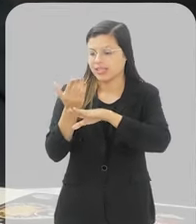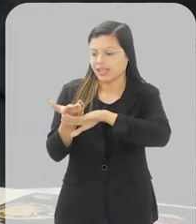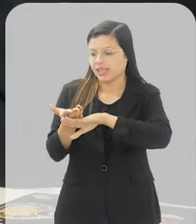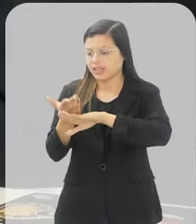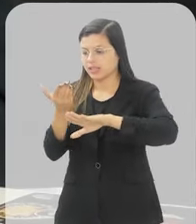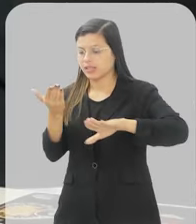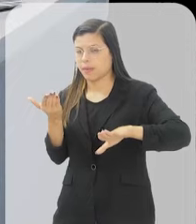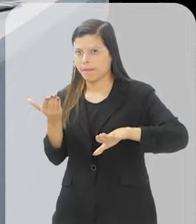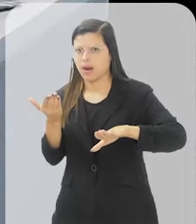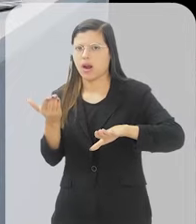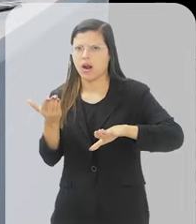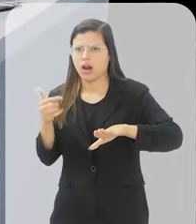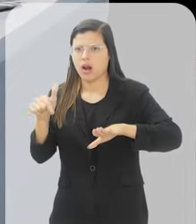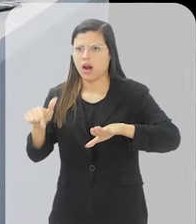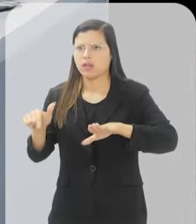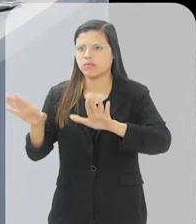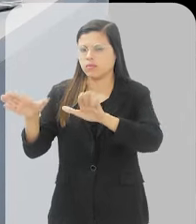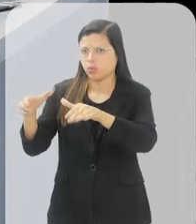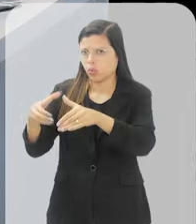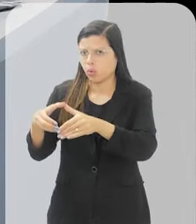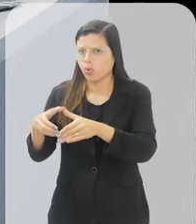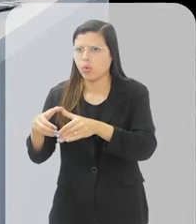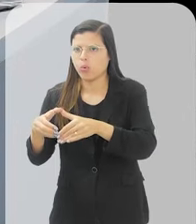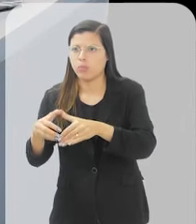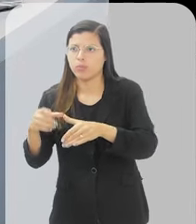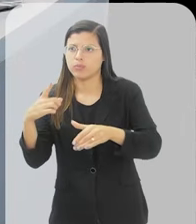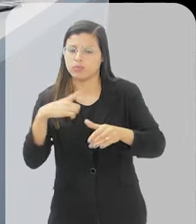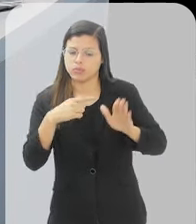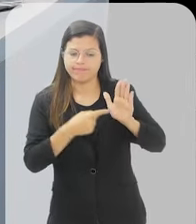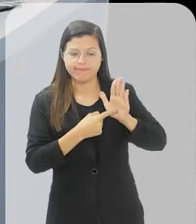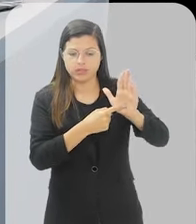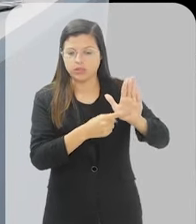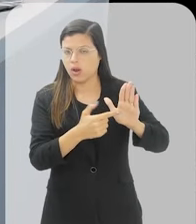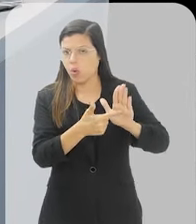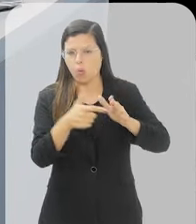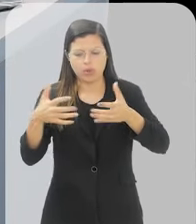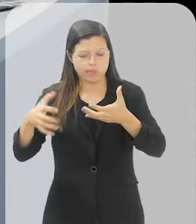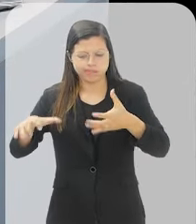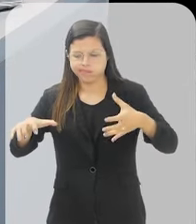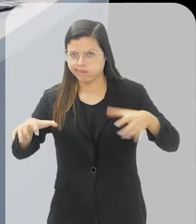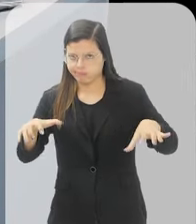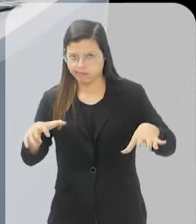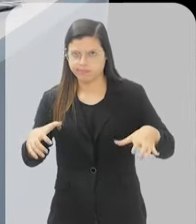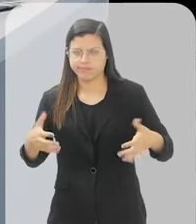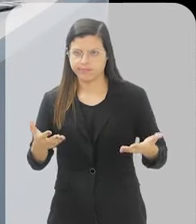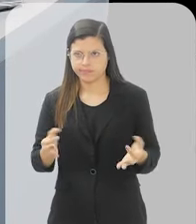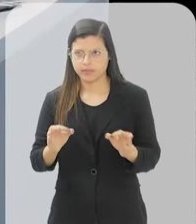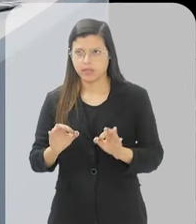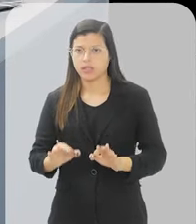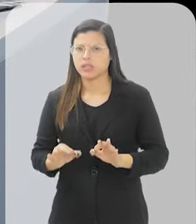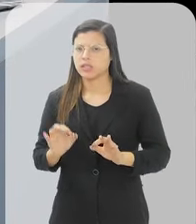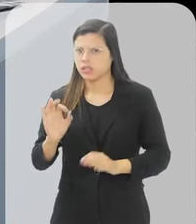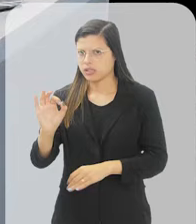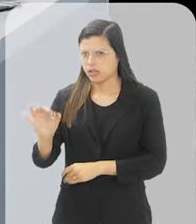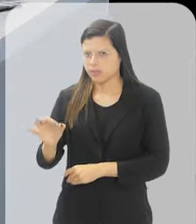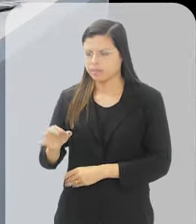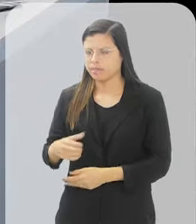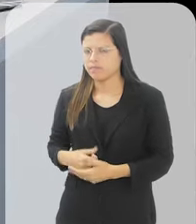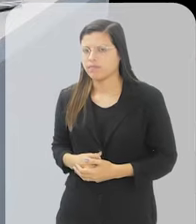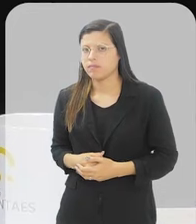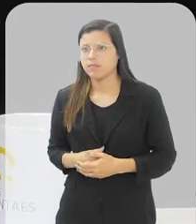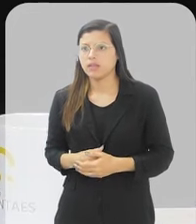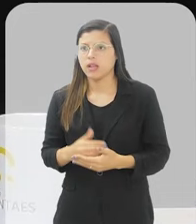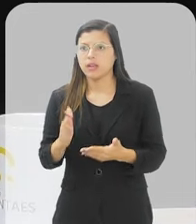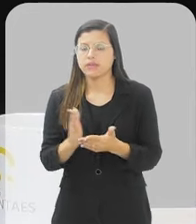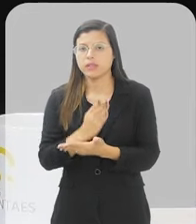estrutura da escola. A logística da escola é uma e a logística do destaque é totalmente diferente, né? Sim, completamente. E uma